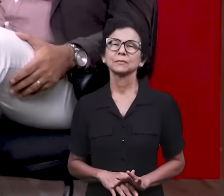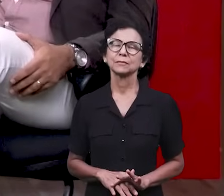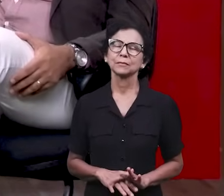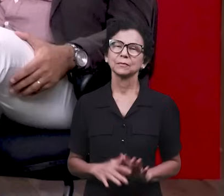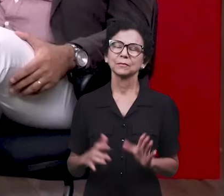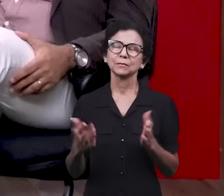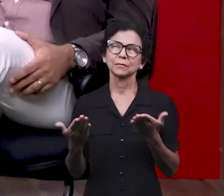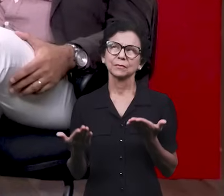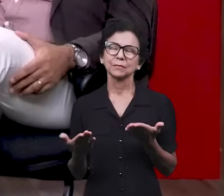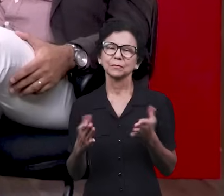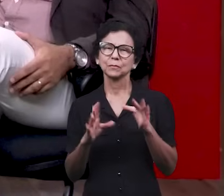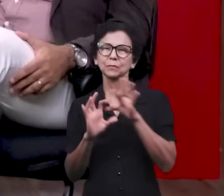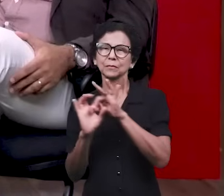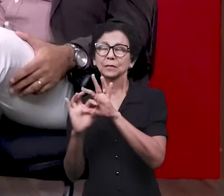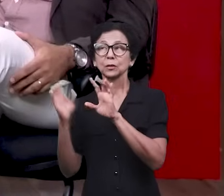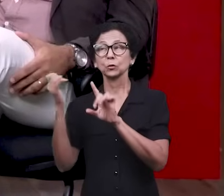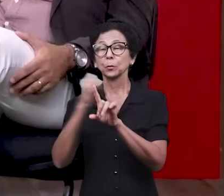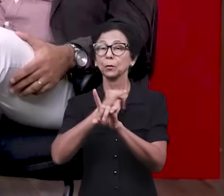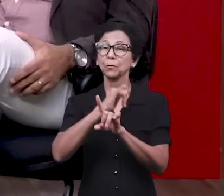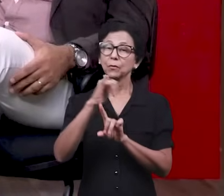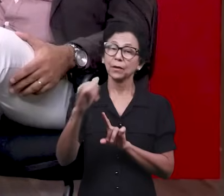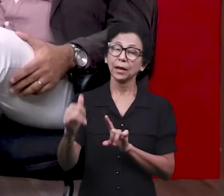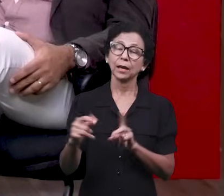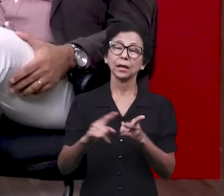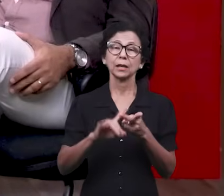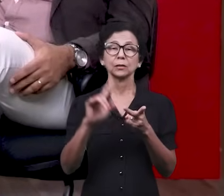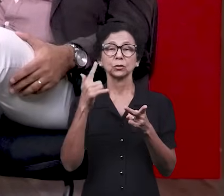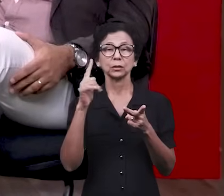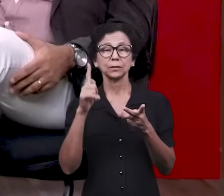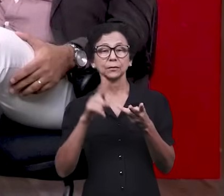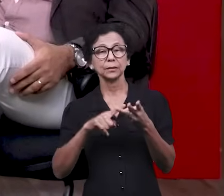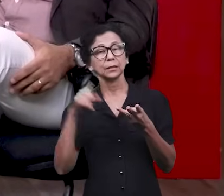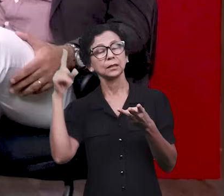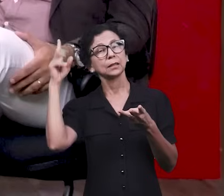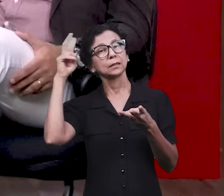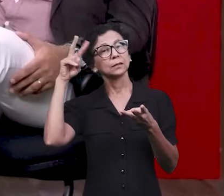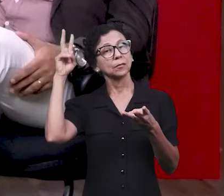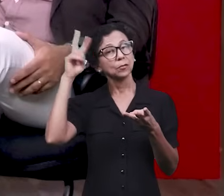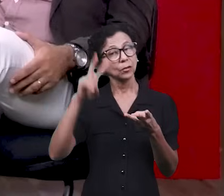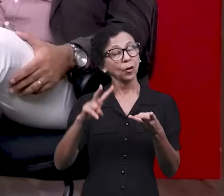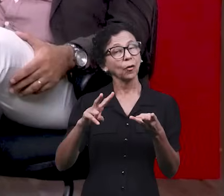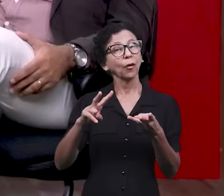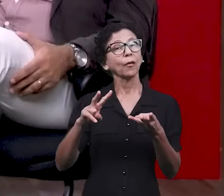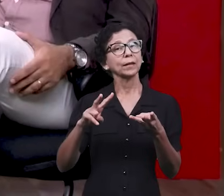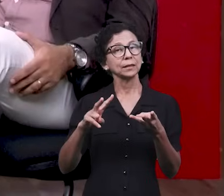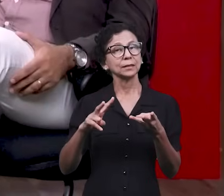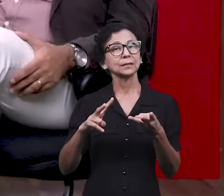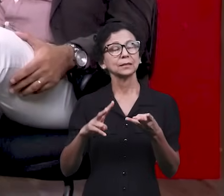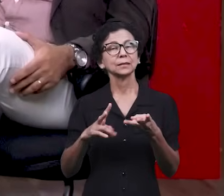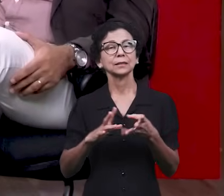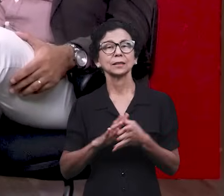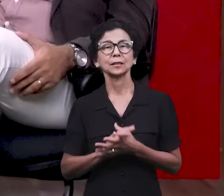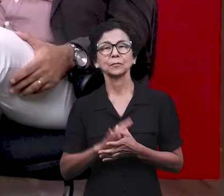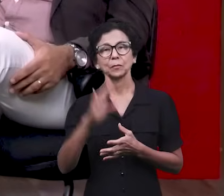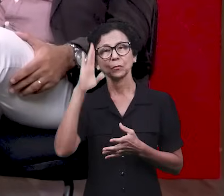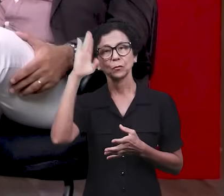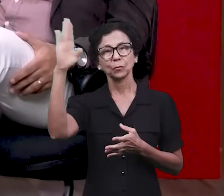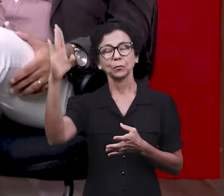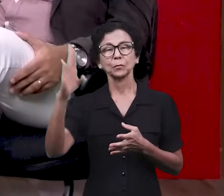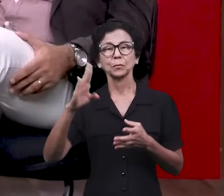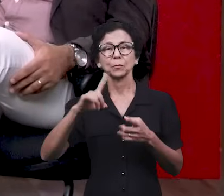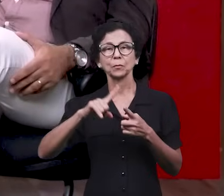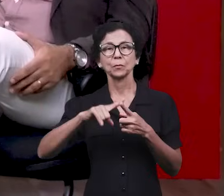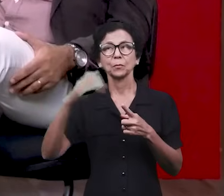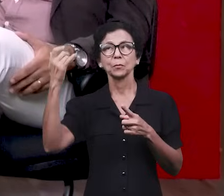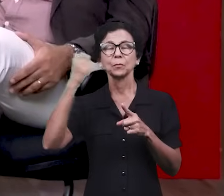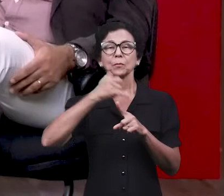falando de história, mas principalmente a parte profética. Então, essa questão dos altares